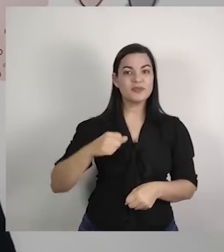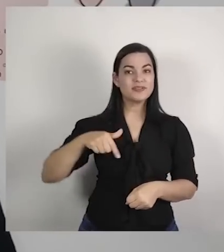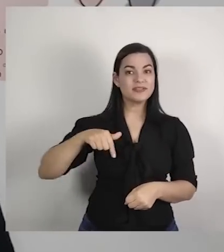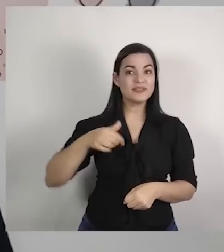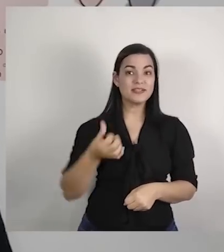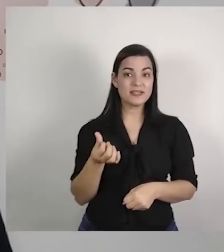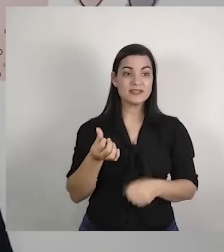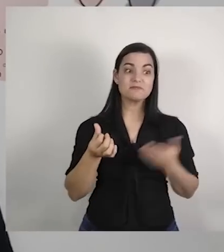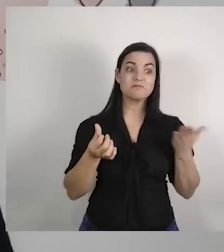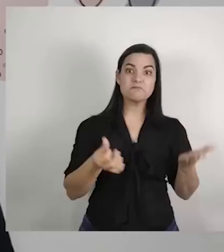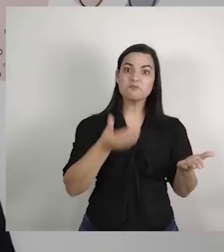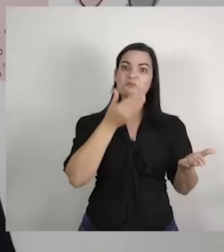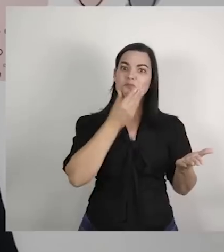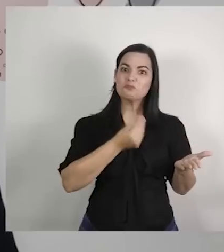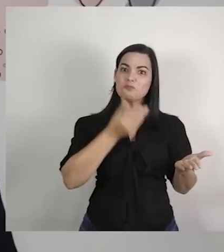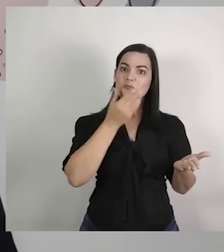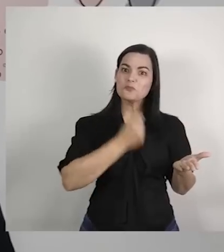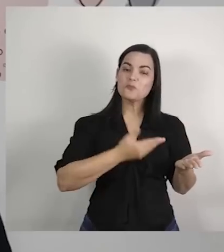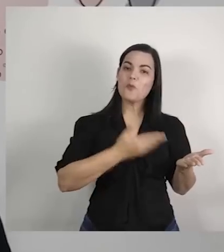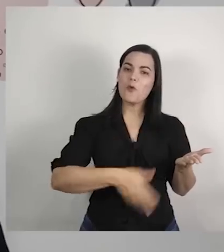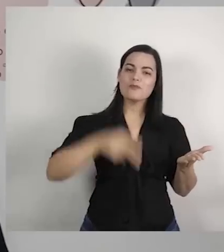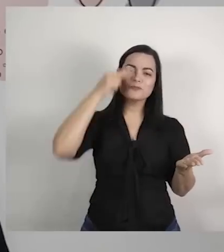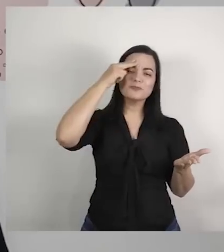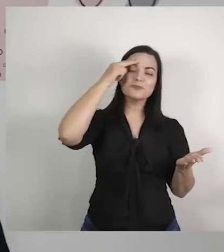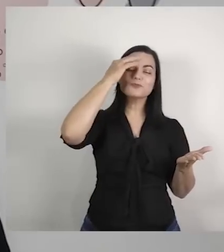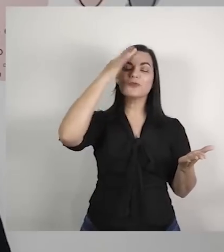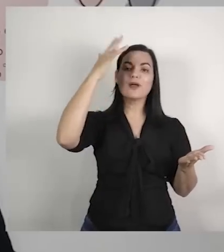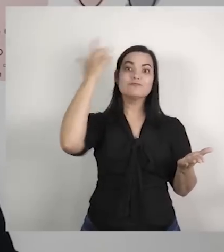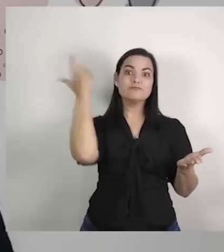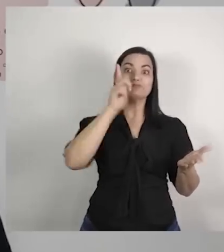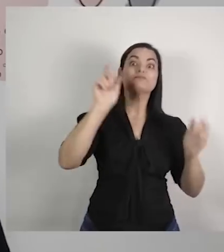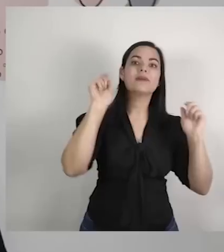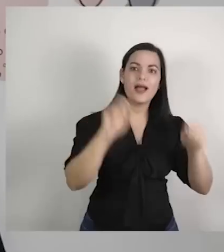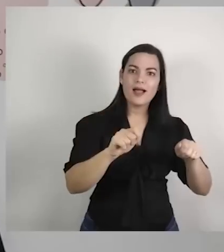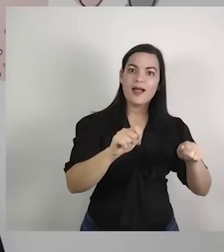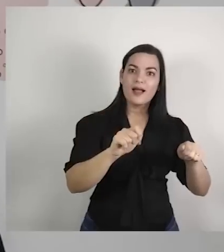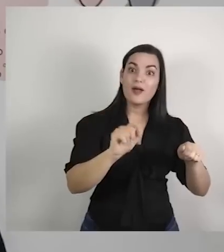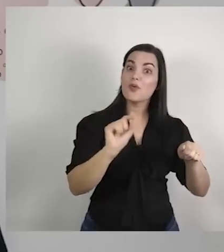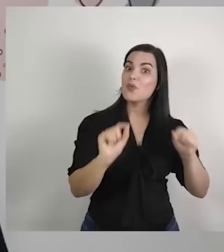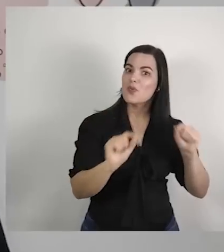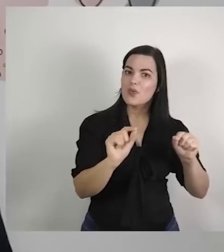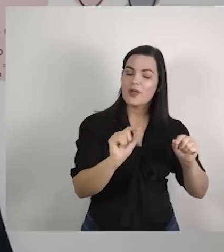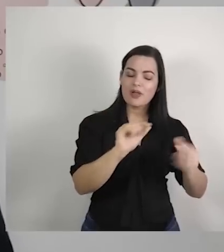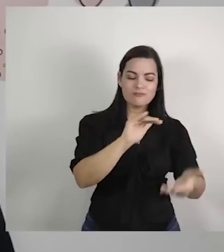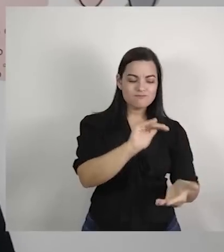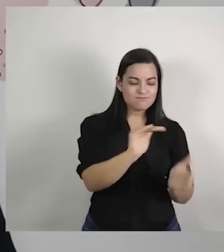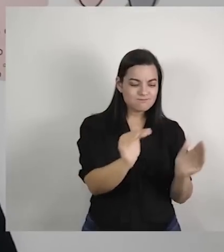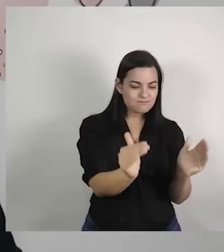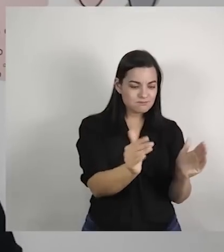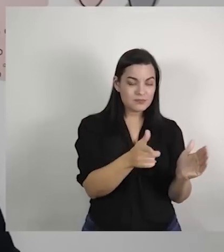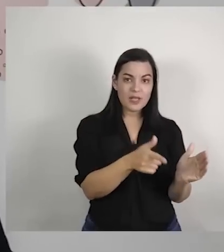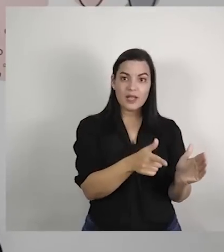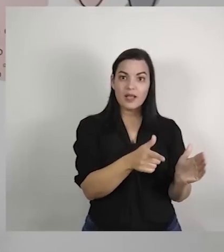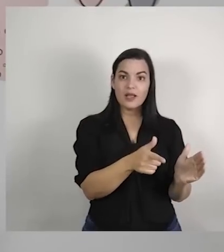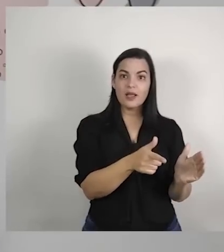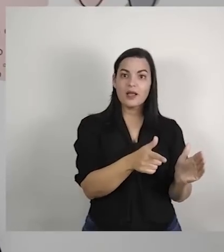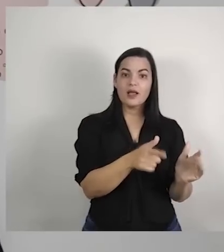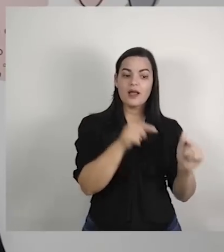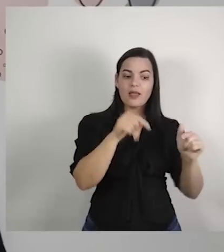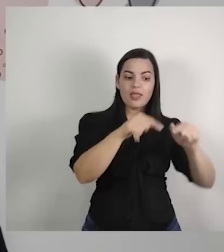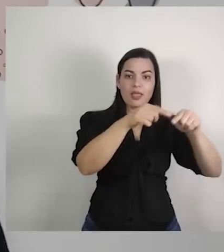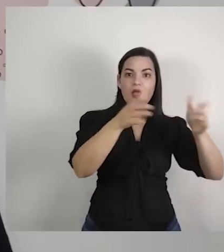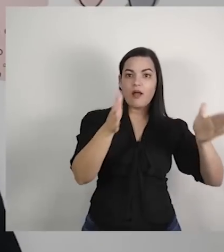1876, o sonho de Bell se tornou possível. Através de um aparelho entre um cômodo